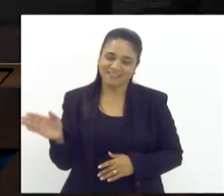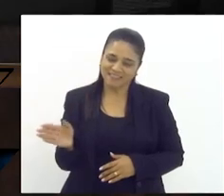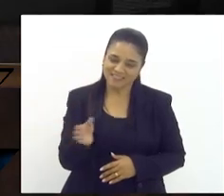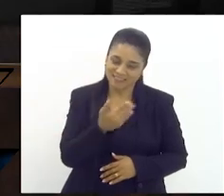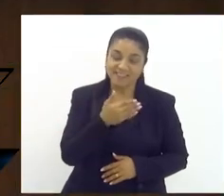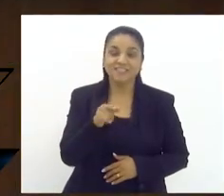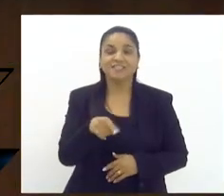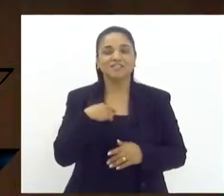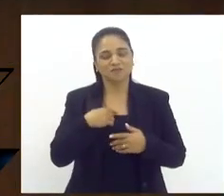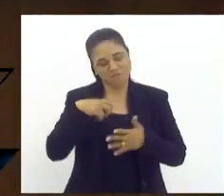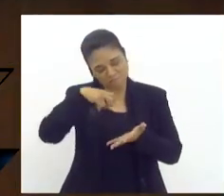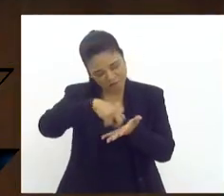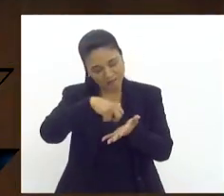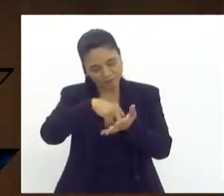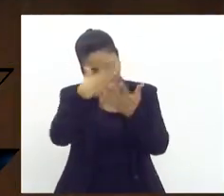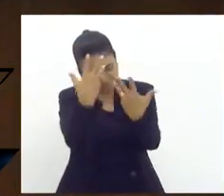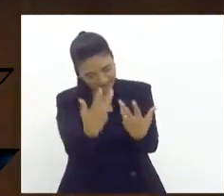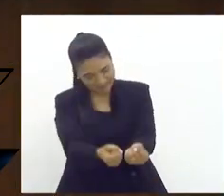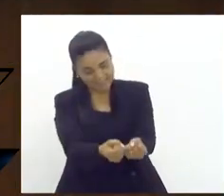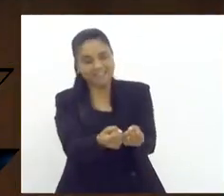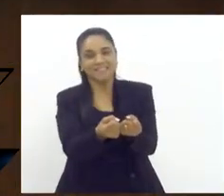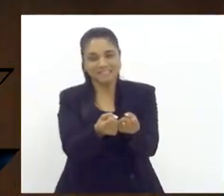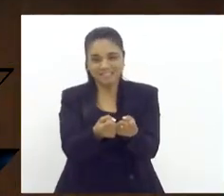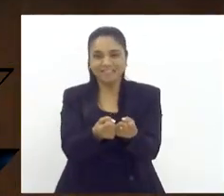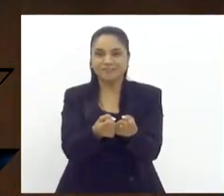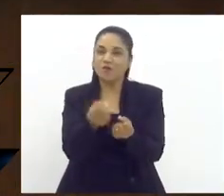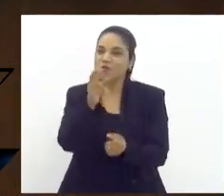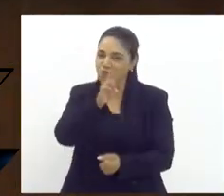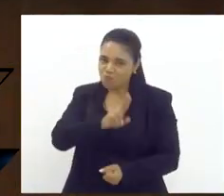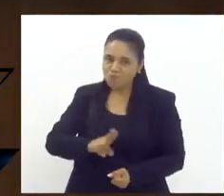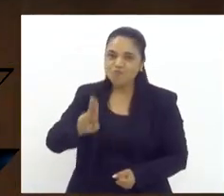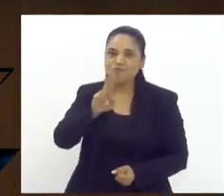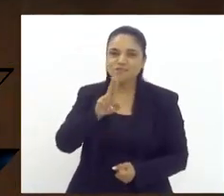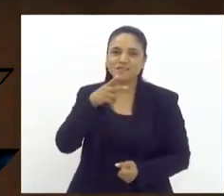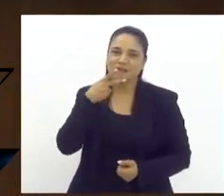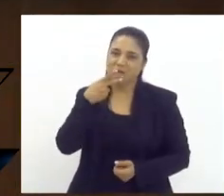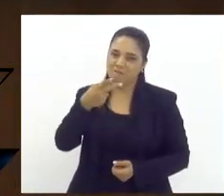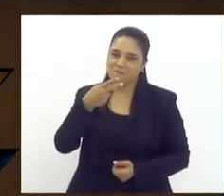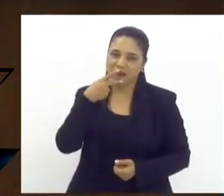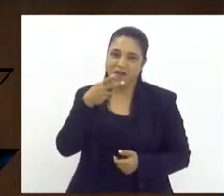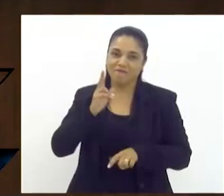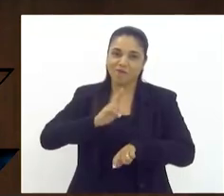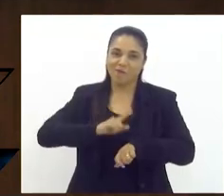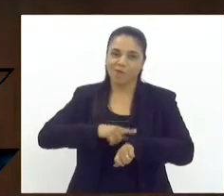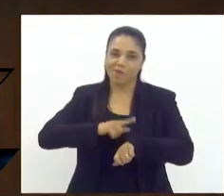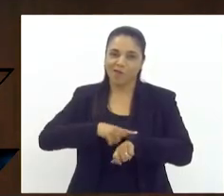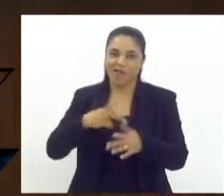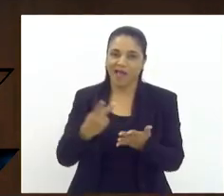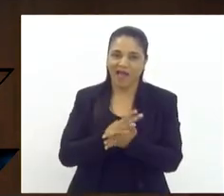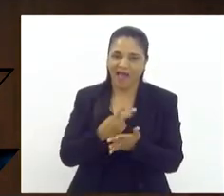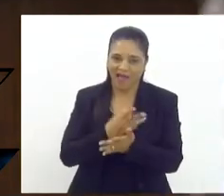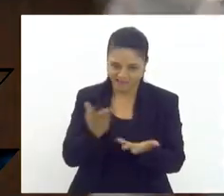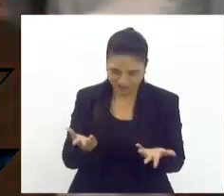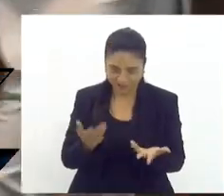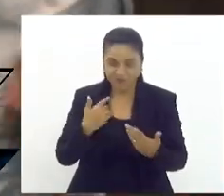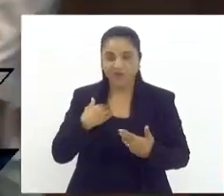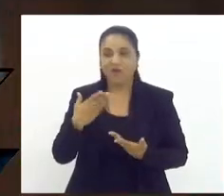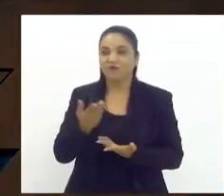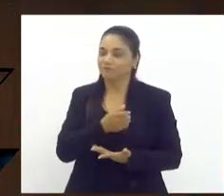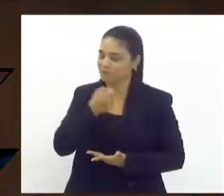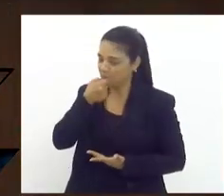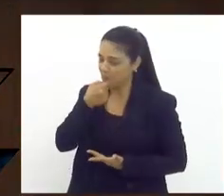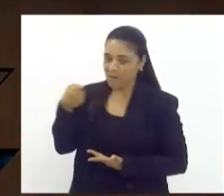aceita o castigo de vossa excelência porque utilizei indevidamente a palavra aqui relatou